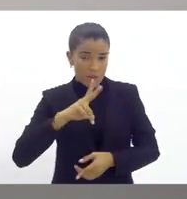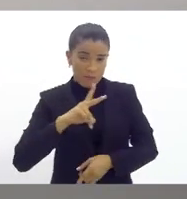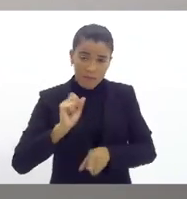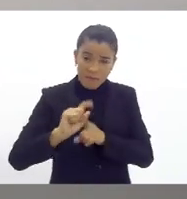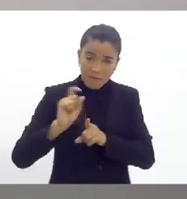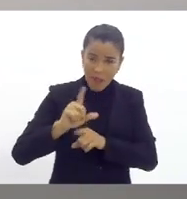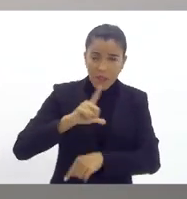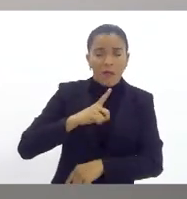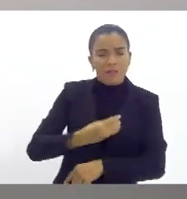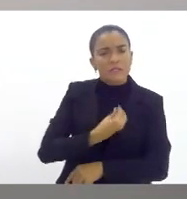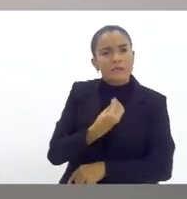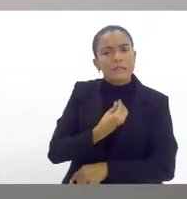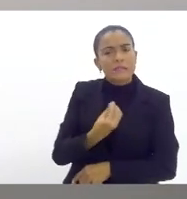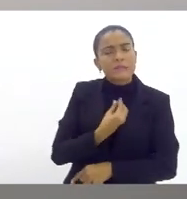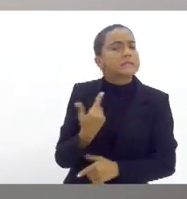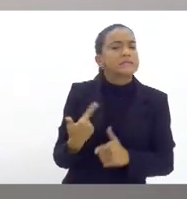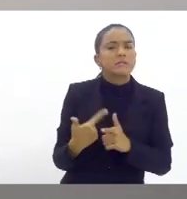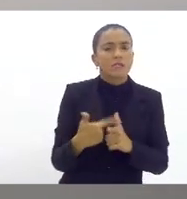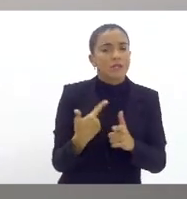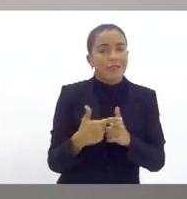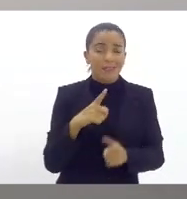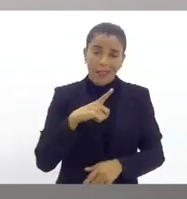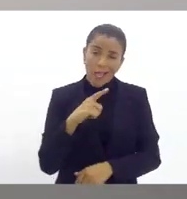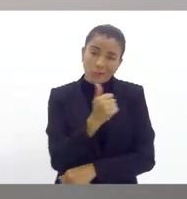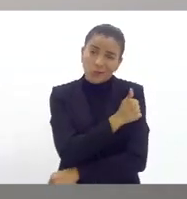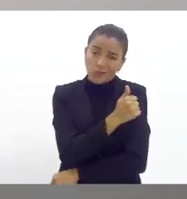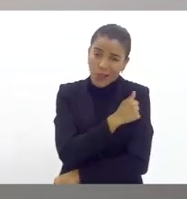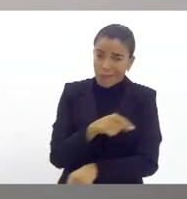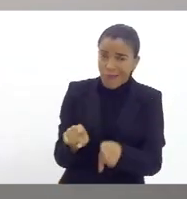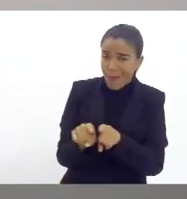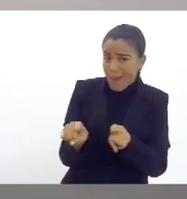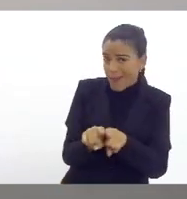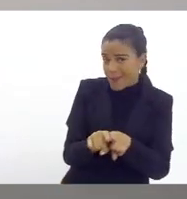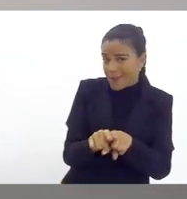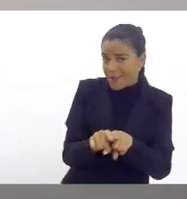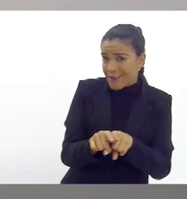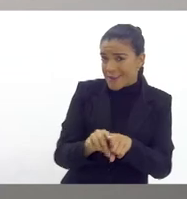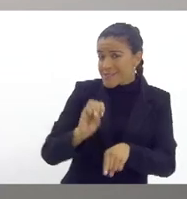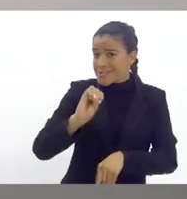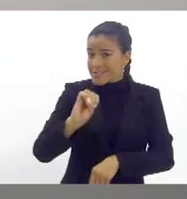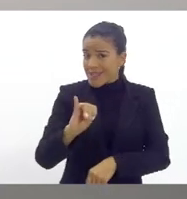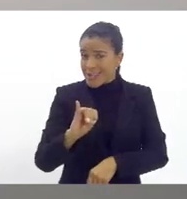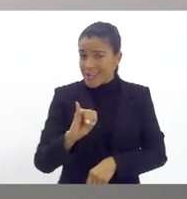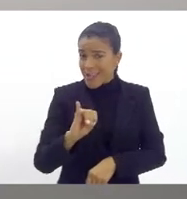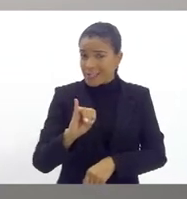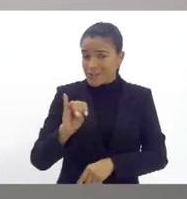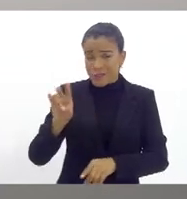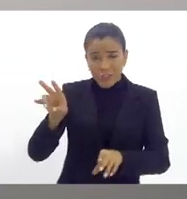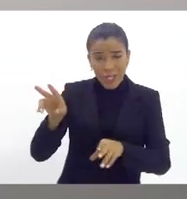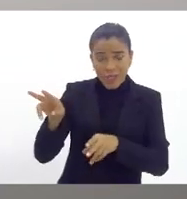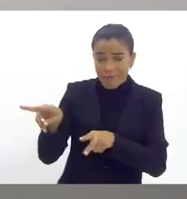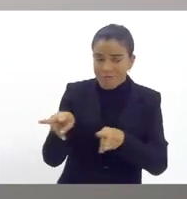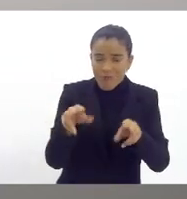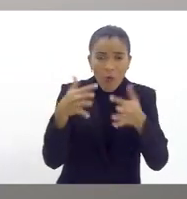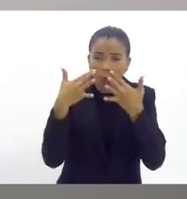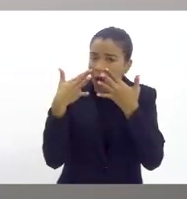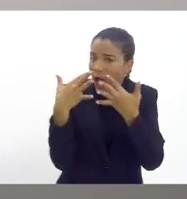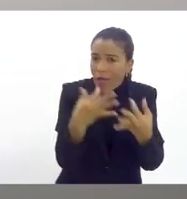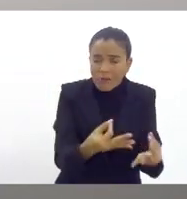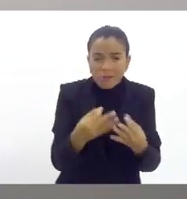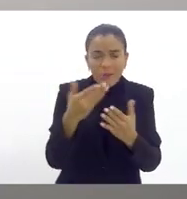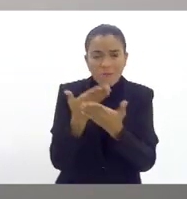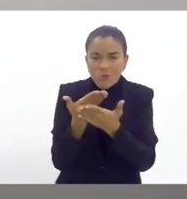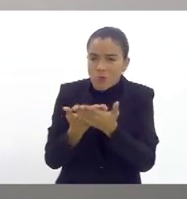existe a universidade ela só existe porque tem estudante também então se a gente não olha para os estudantes não cria